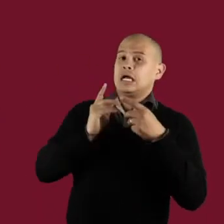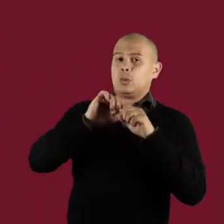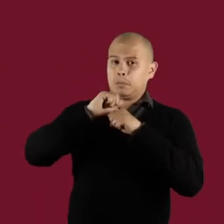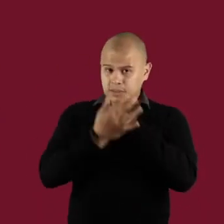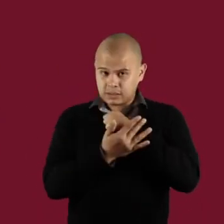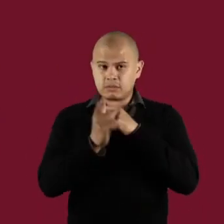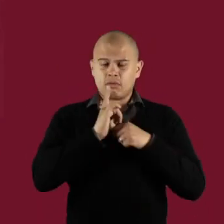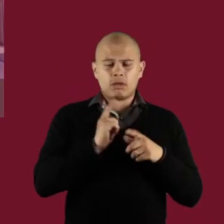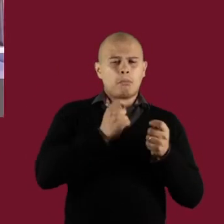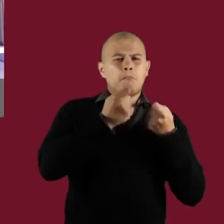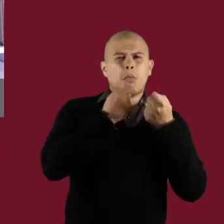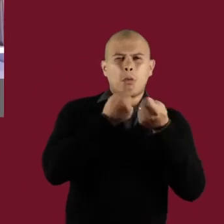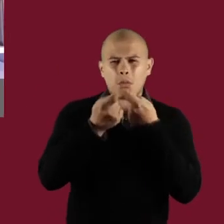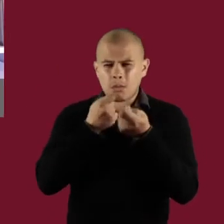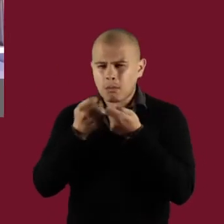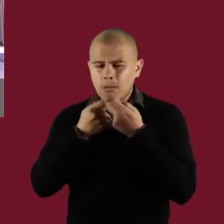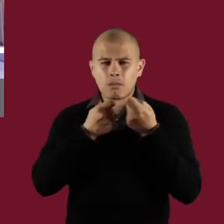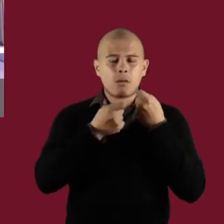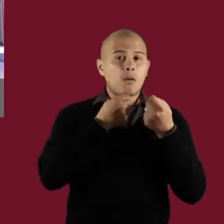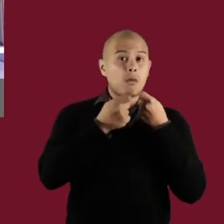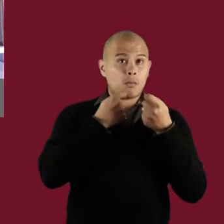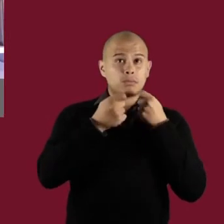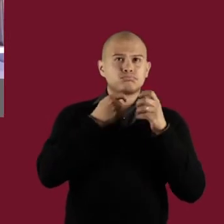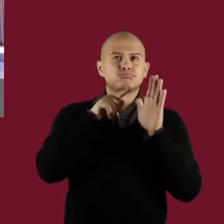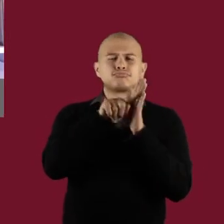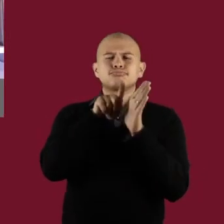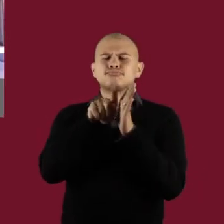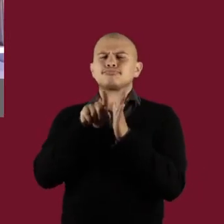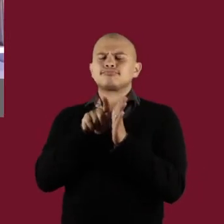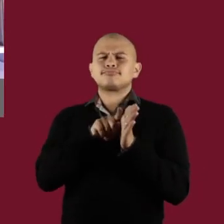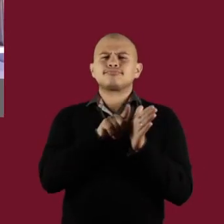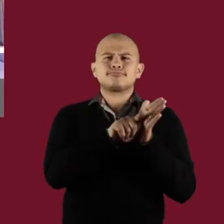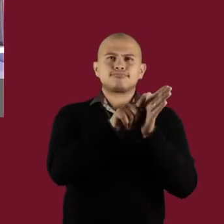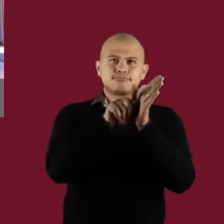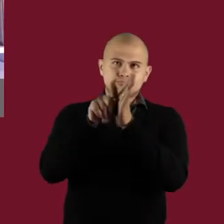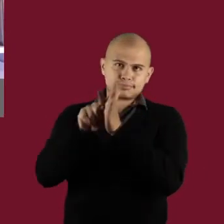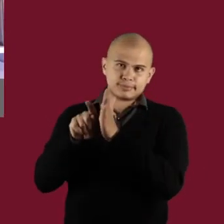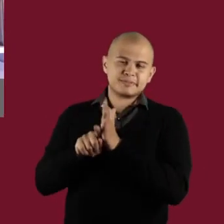ano passado, vocês dizem retrasado,